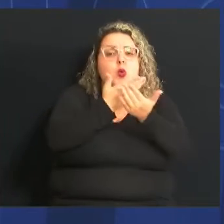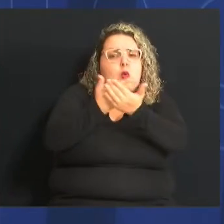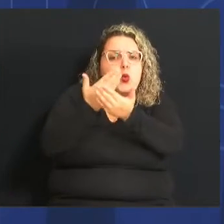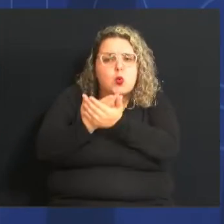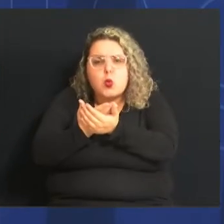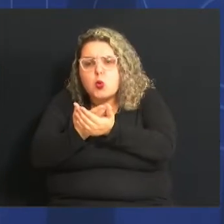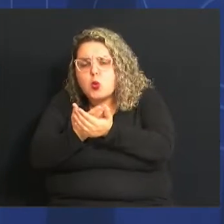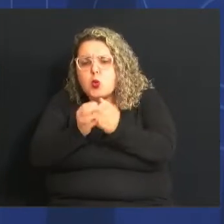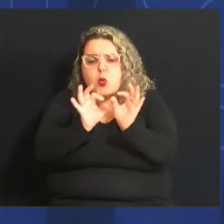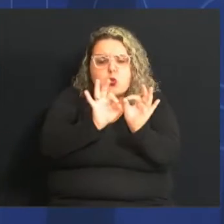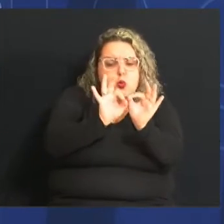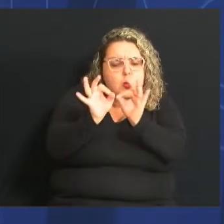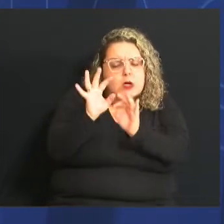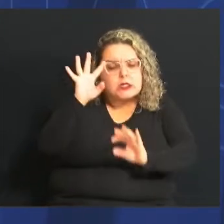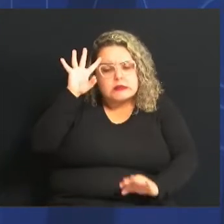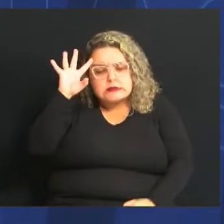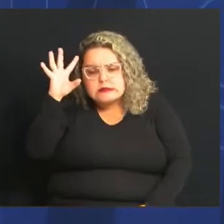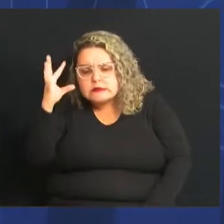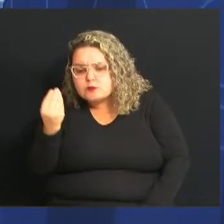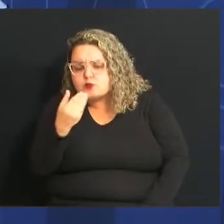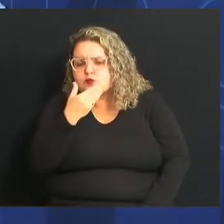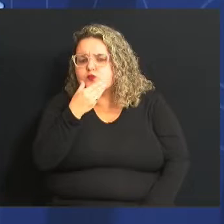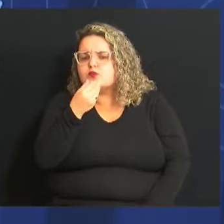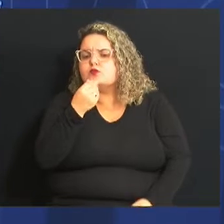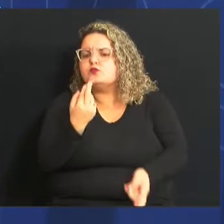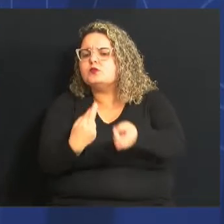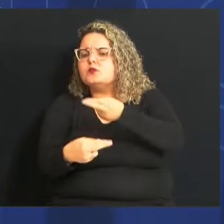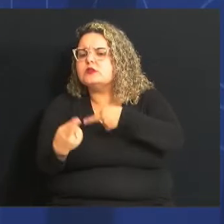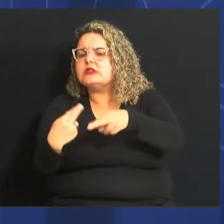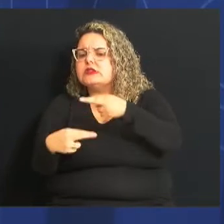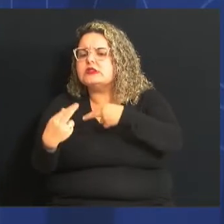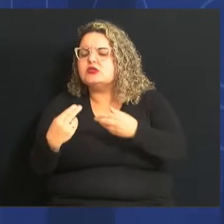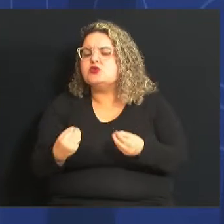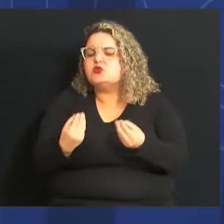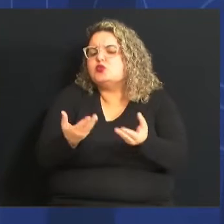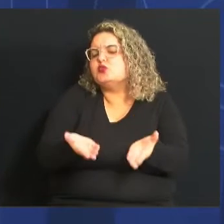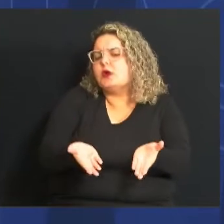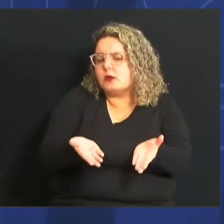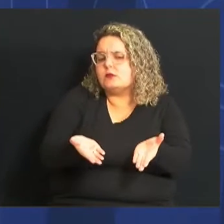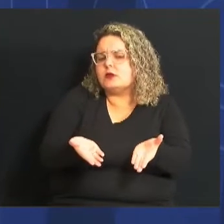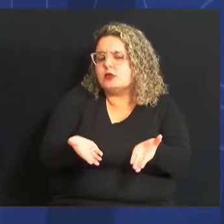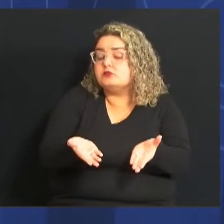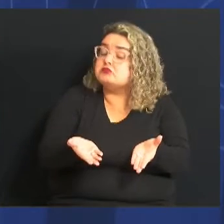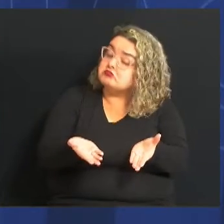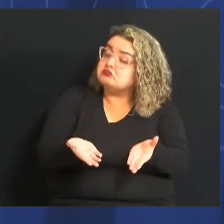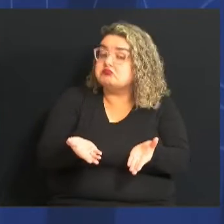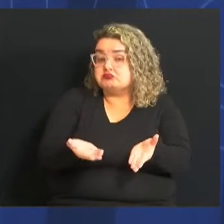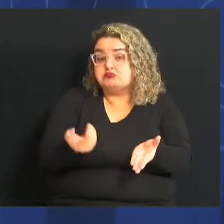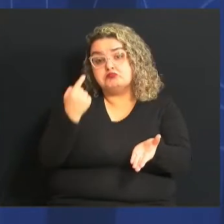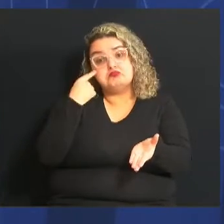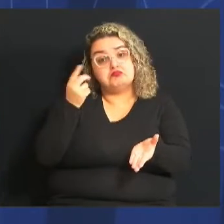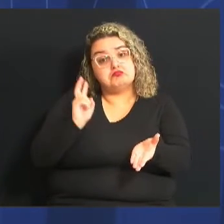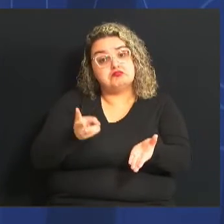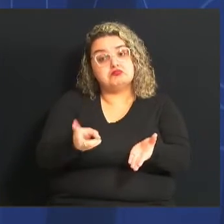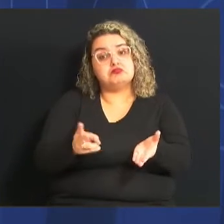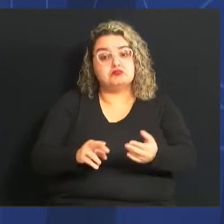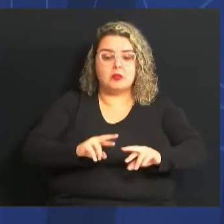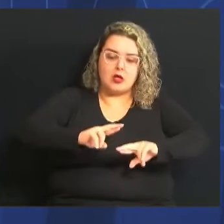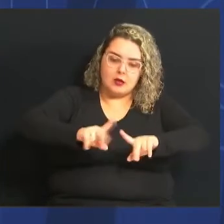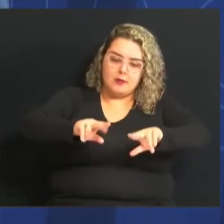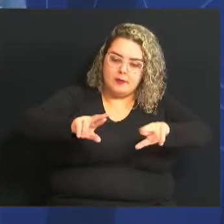tenta compreender o homem e as relações estabelecidas, sempre levando em conta as